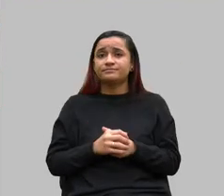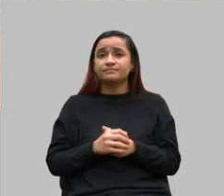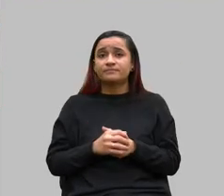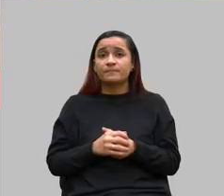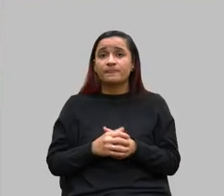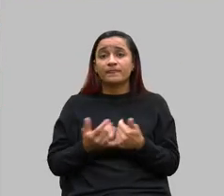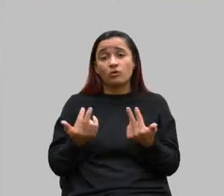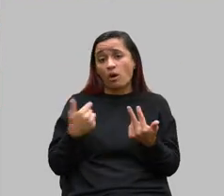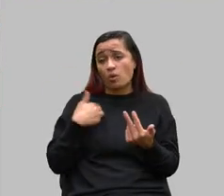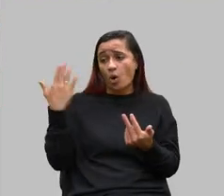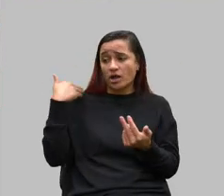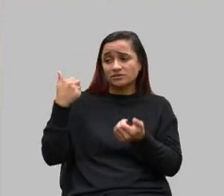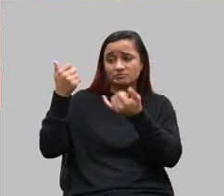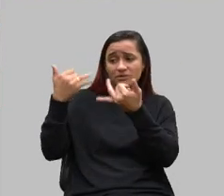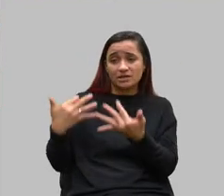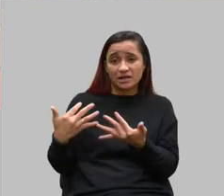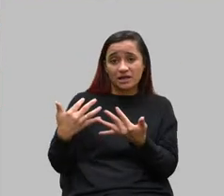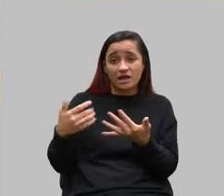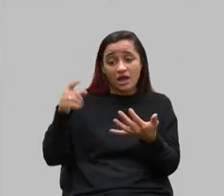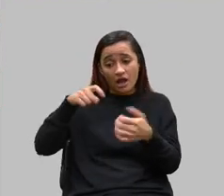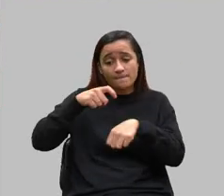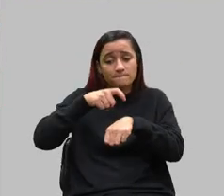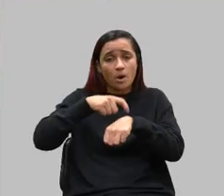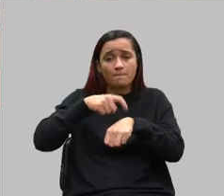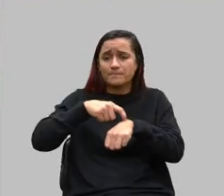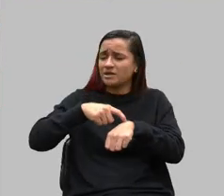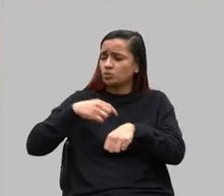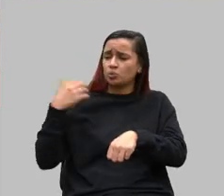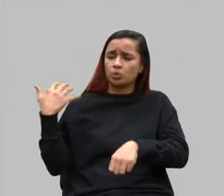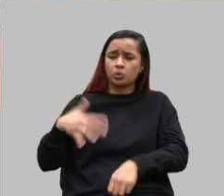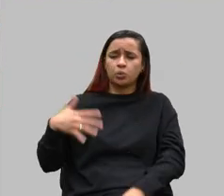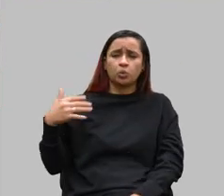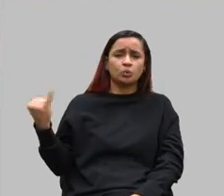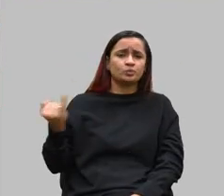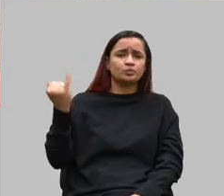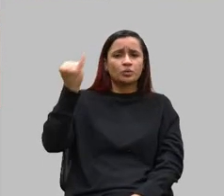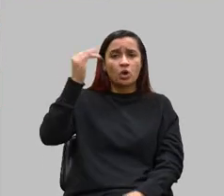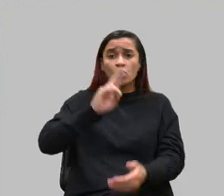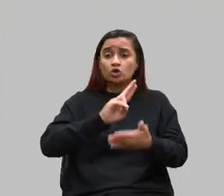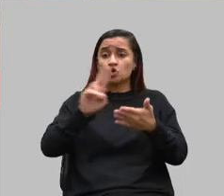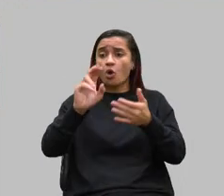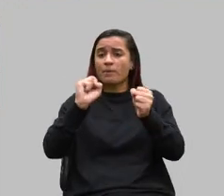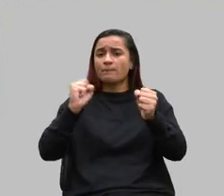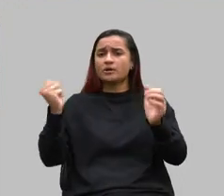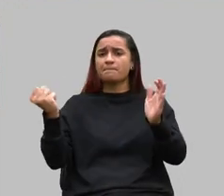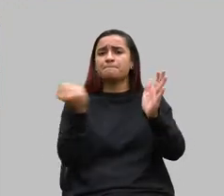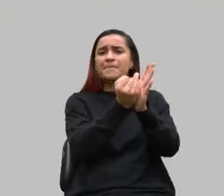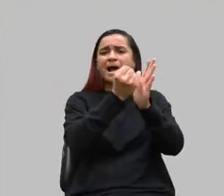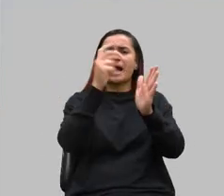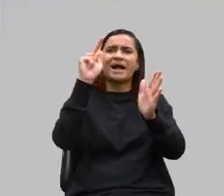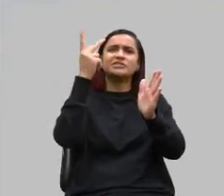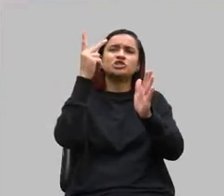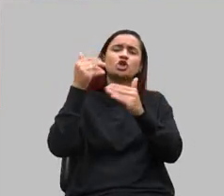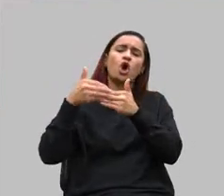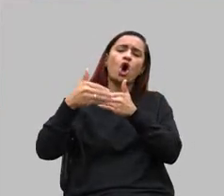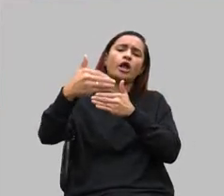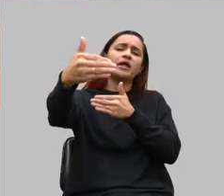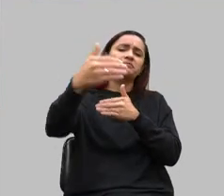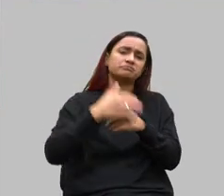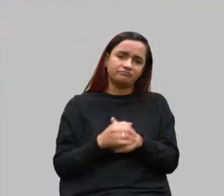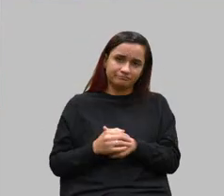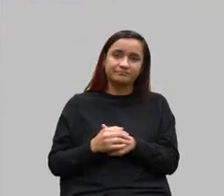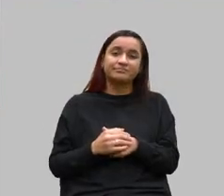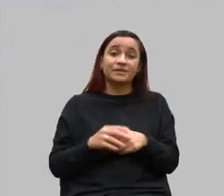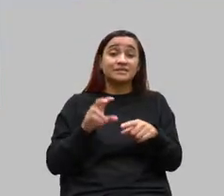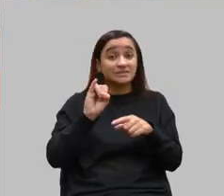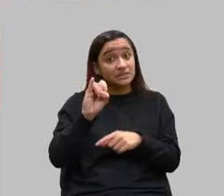dizer pro secretário Ele está num momento histórico que seu nome pode ficar pra história da infraestrutura se realmente essa ele conseguir reter